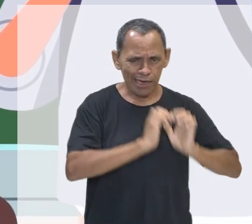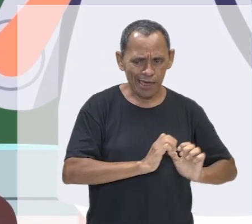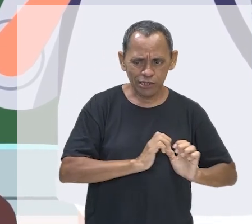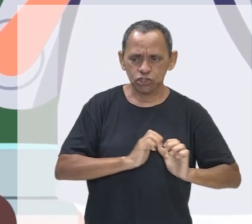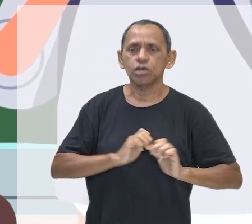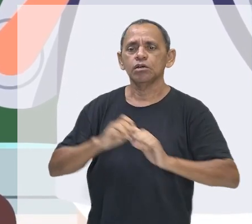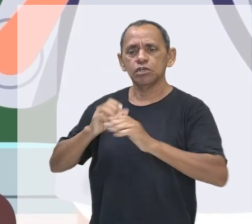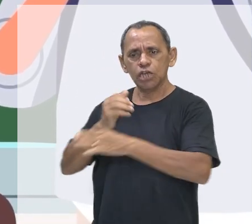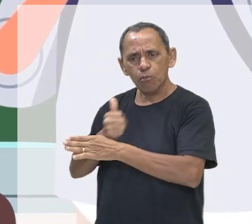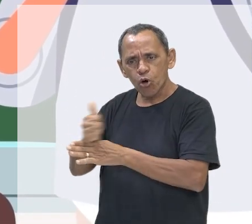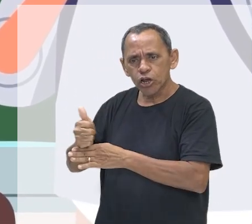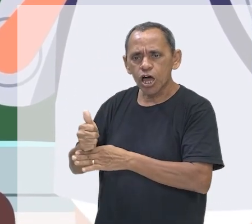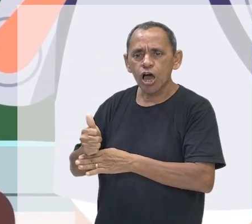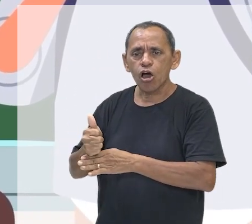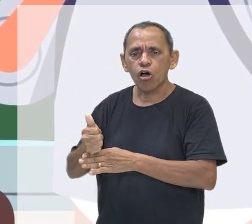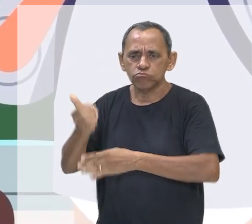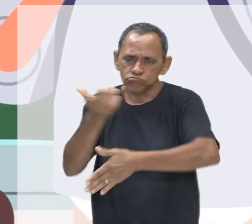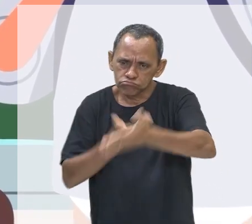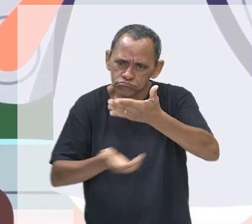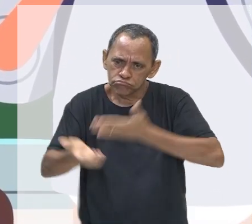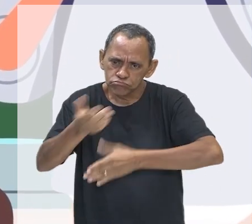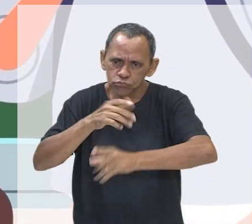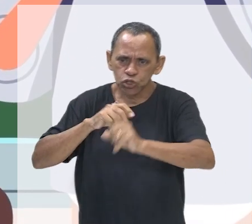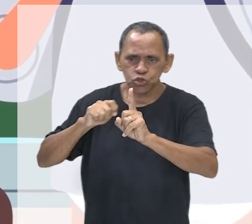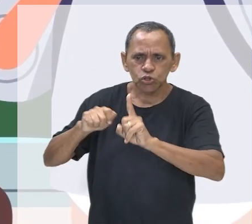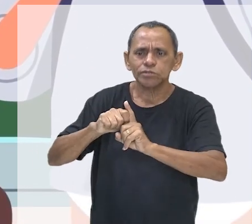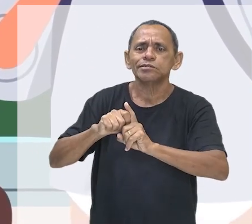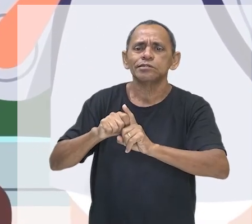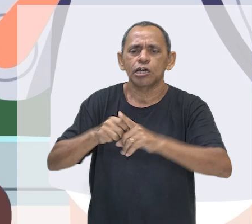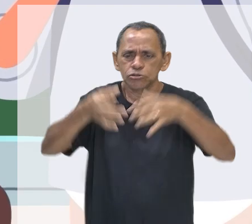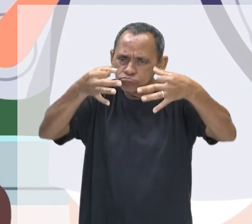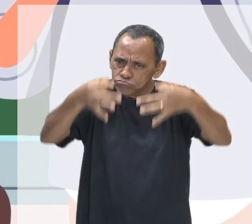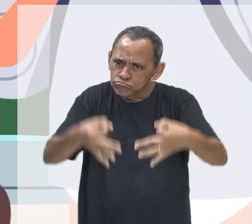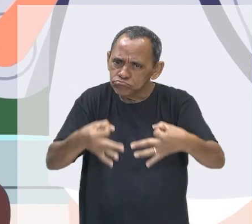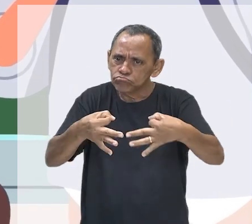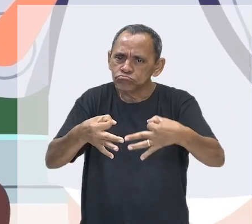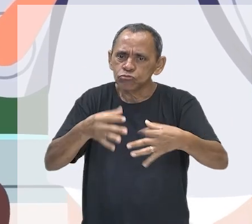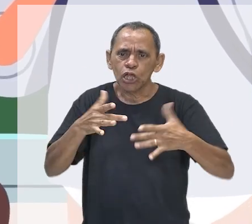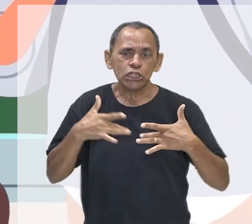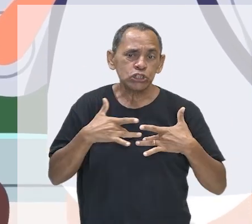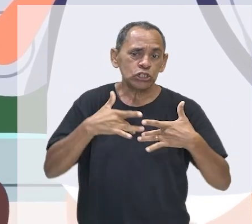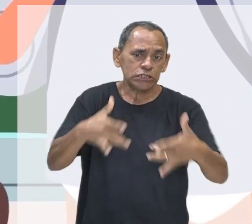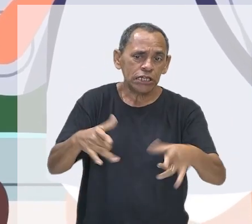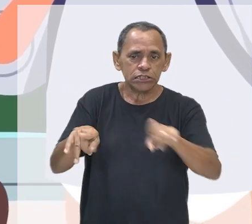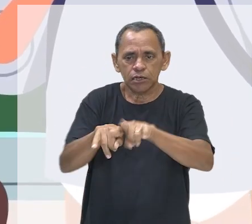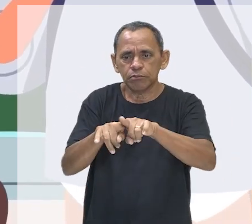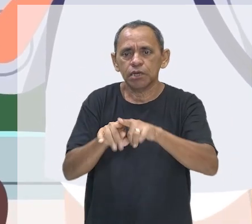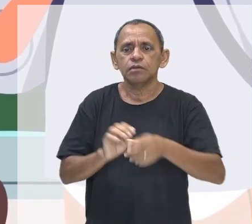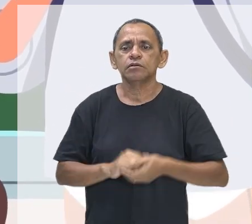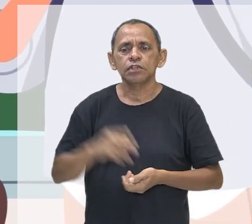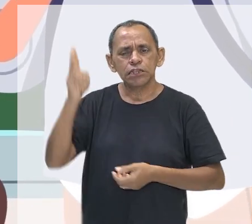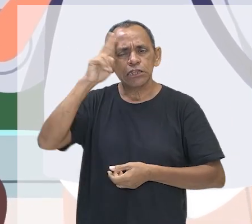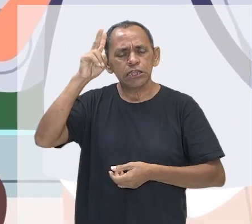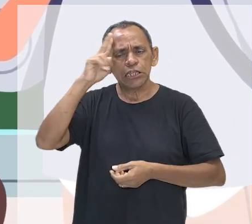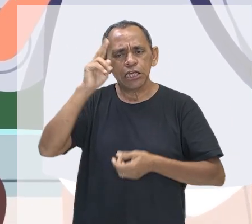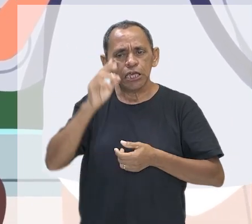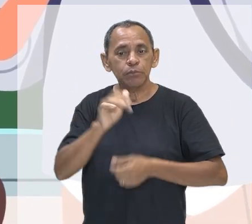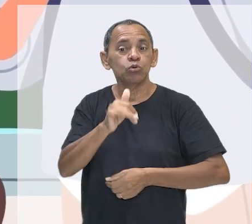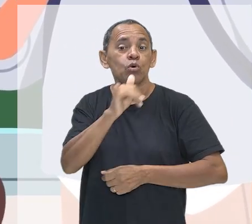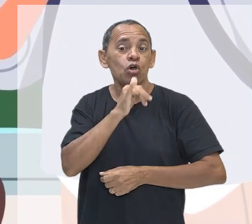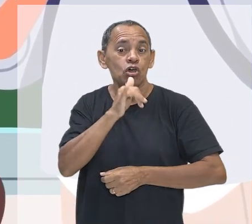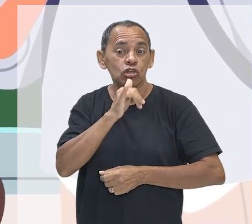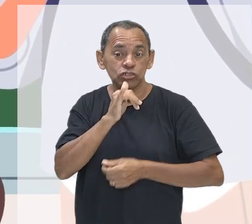para construirmos uma sociedade mais justa e solidária. Lembre-se, um bom exemplo vale mais do que